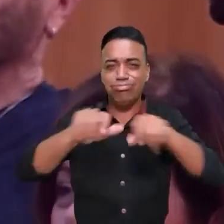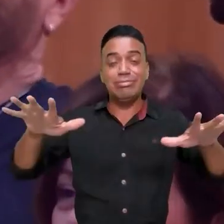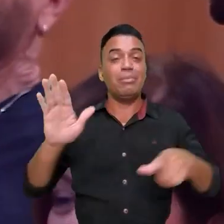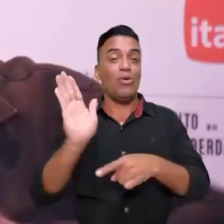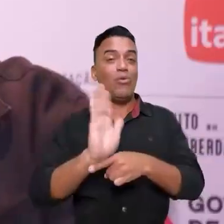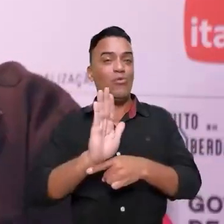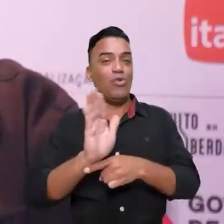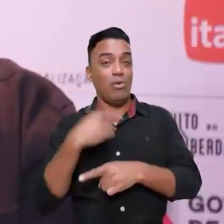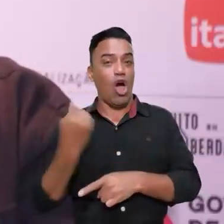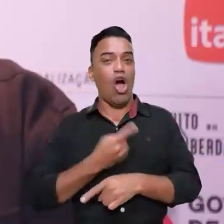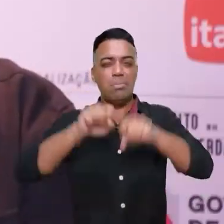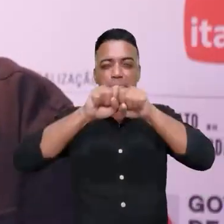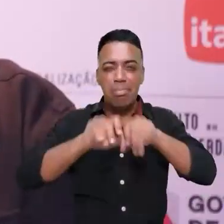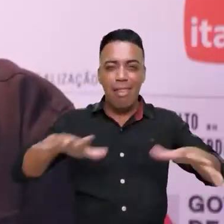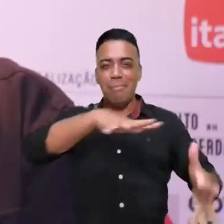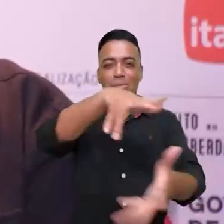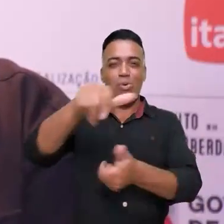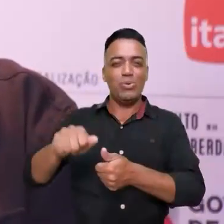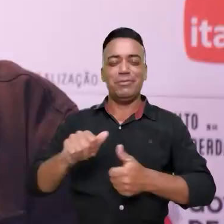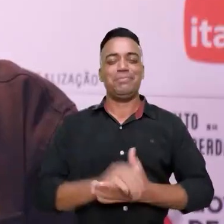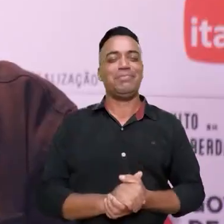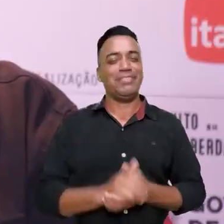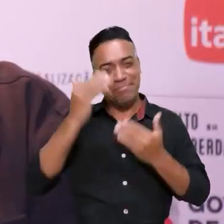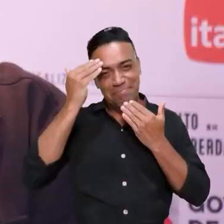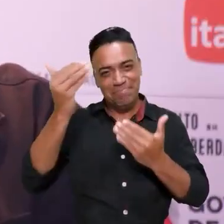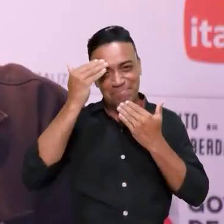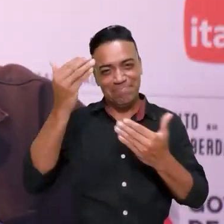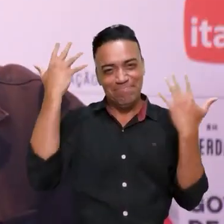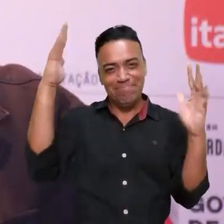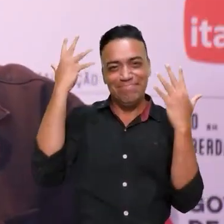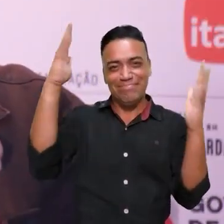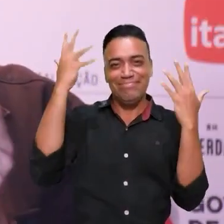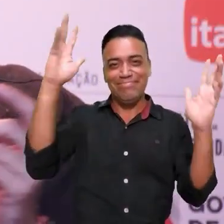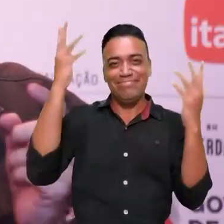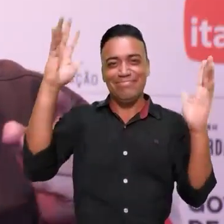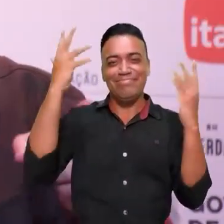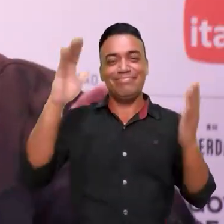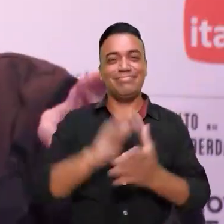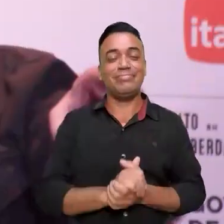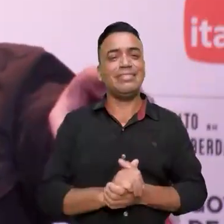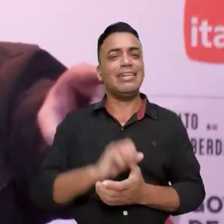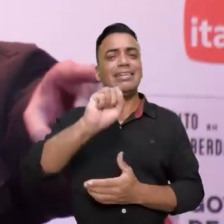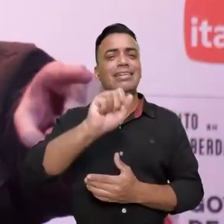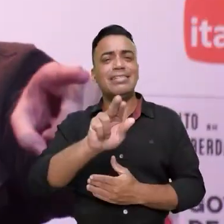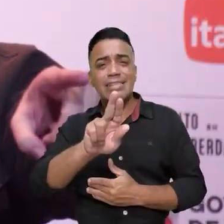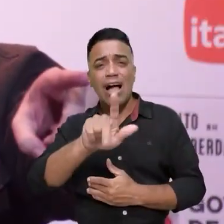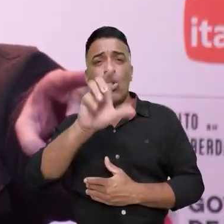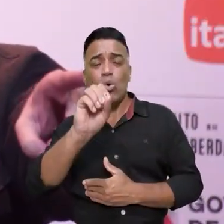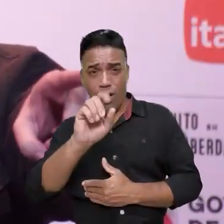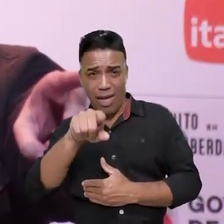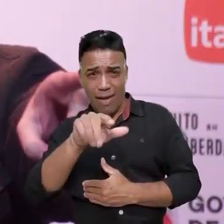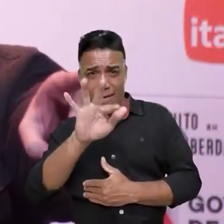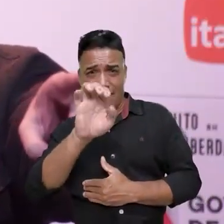nossos filmes estão correndo no mundo. Obrigado. Saulo, quem está do seu lado é o